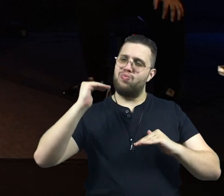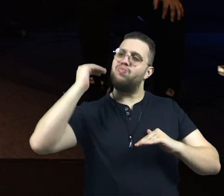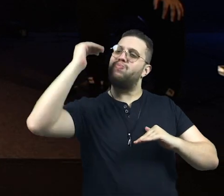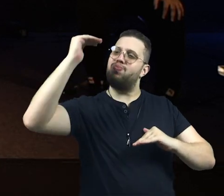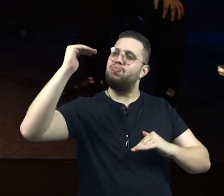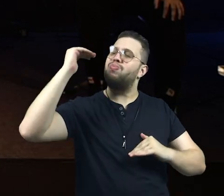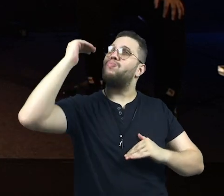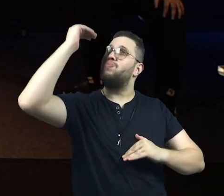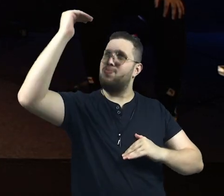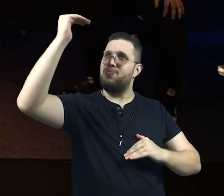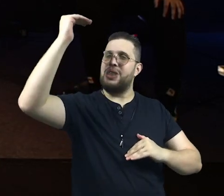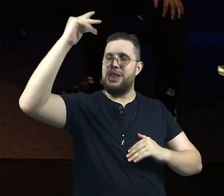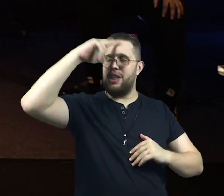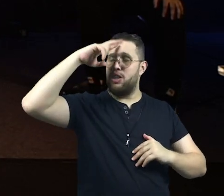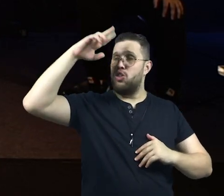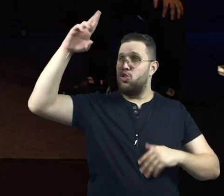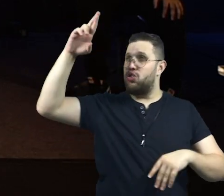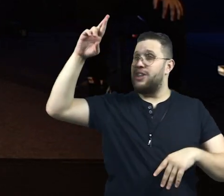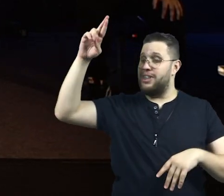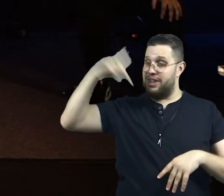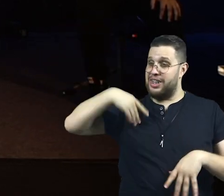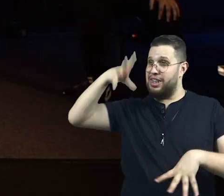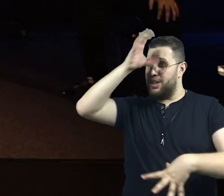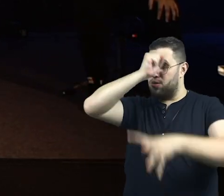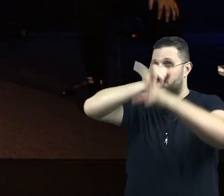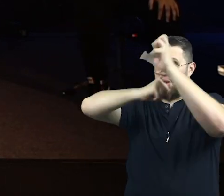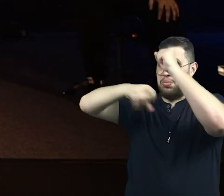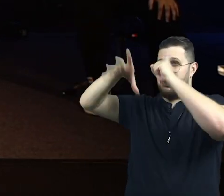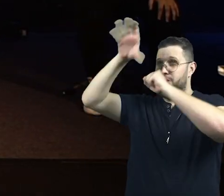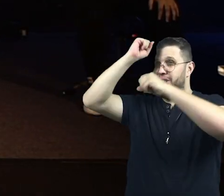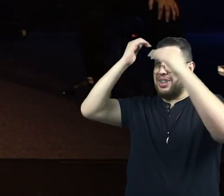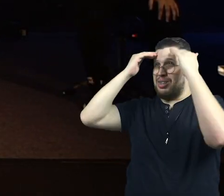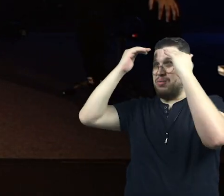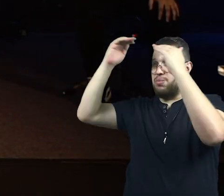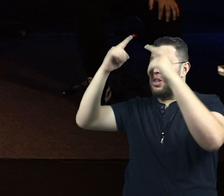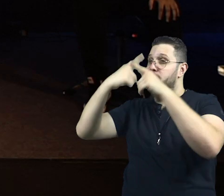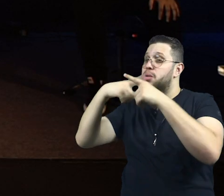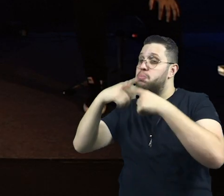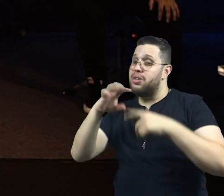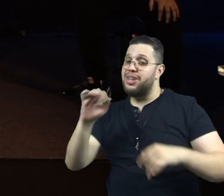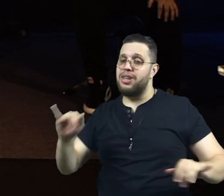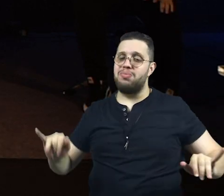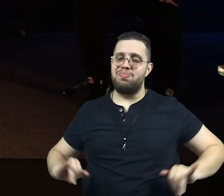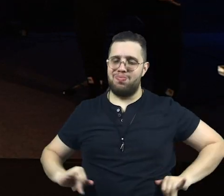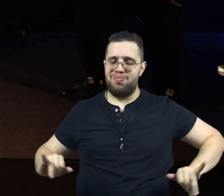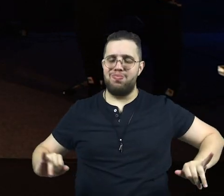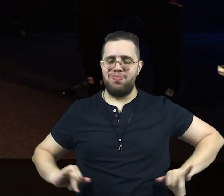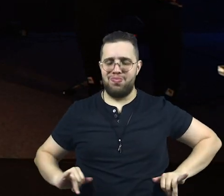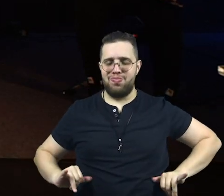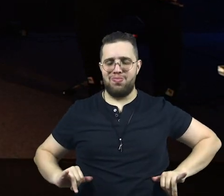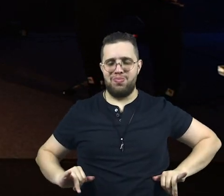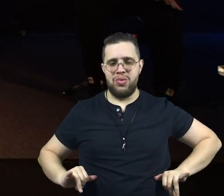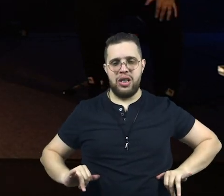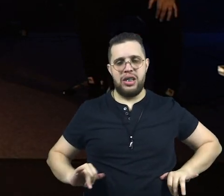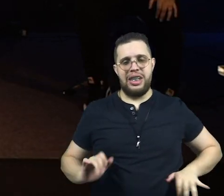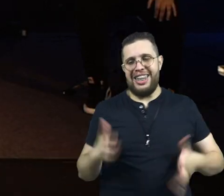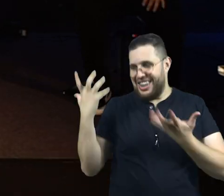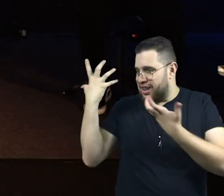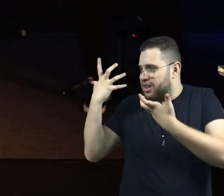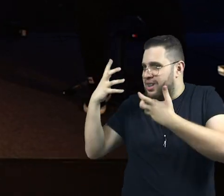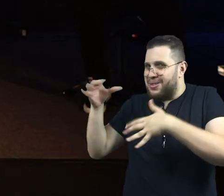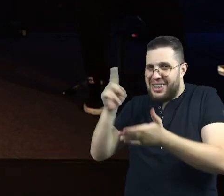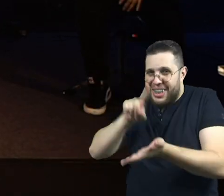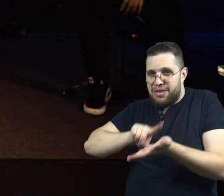levando. Jesus aprendeu a obedecer por meio daquilo que sofreu. Não queira fugir